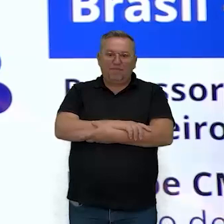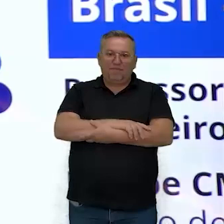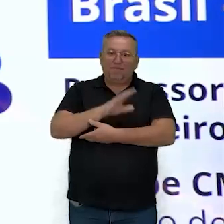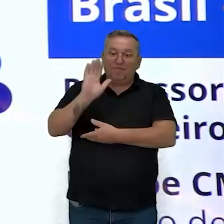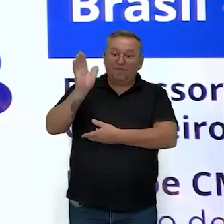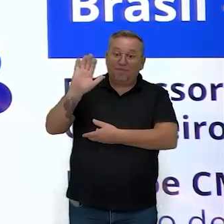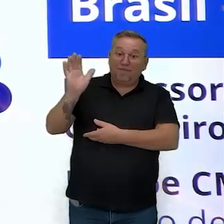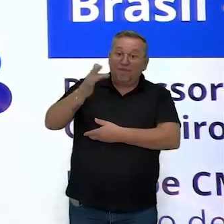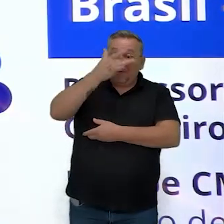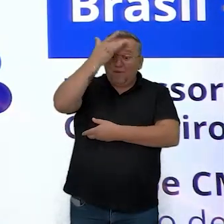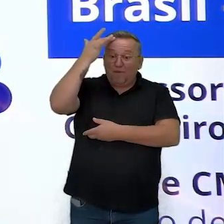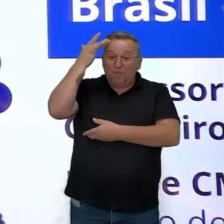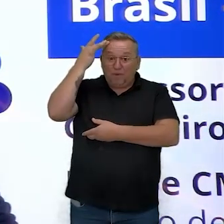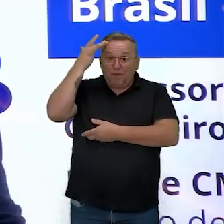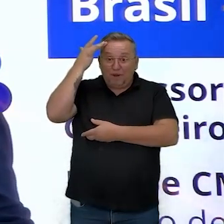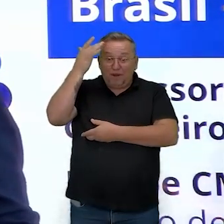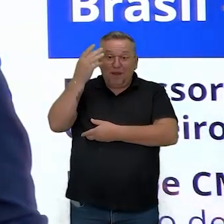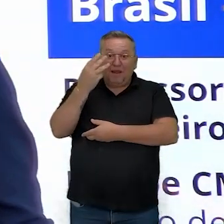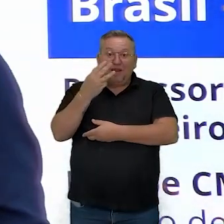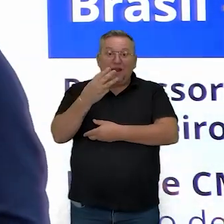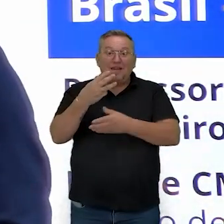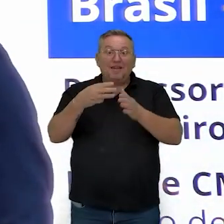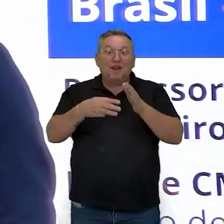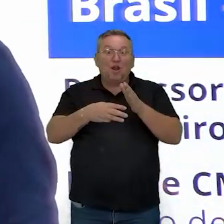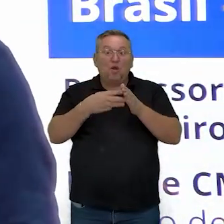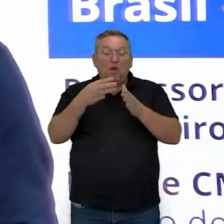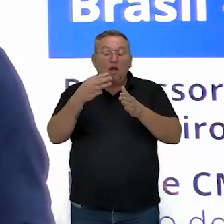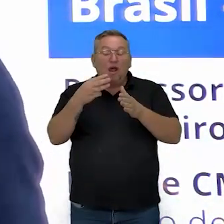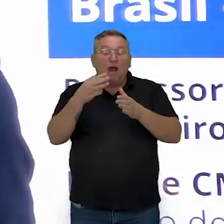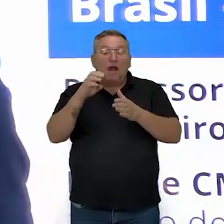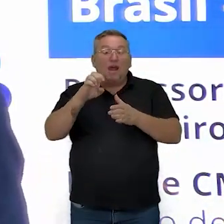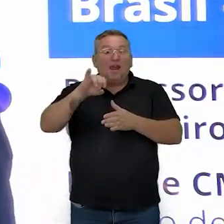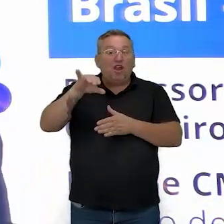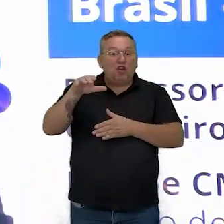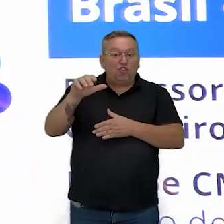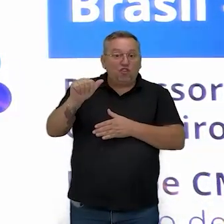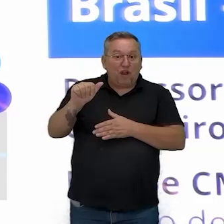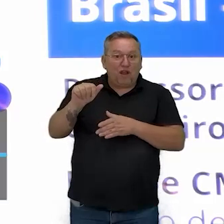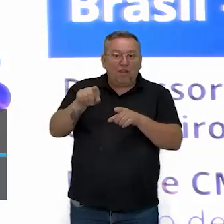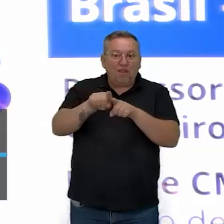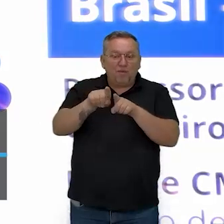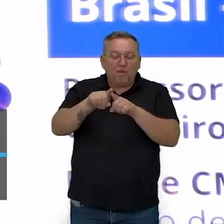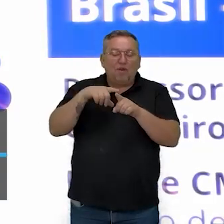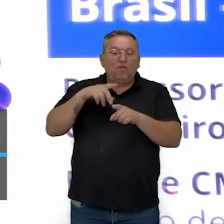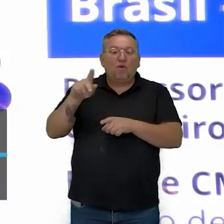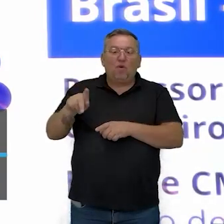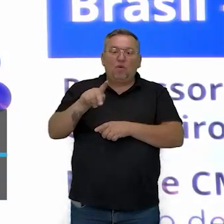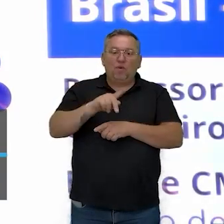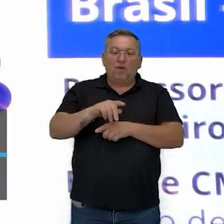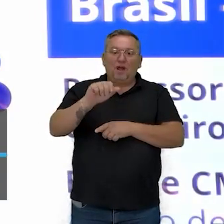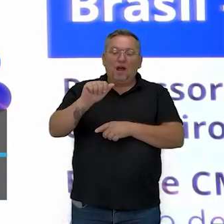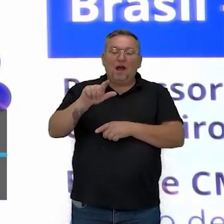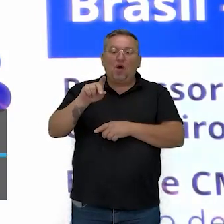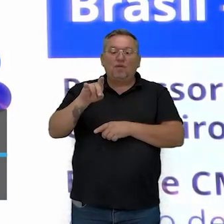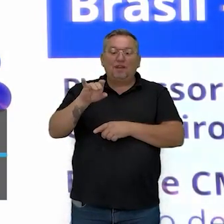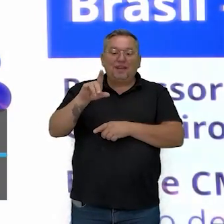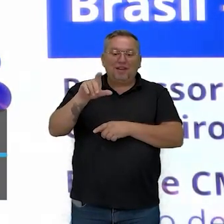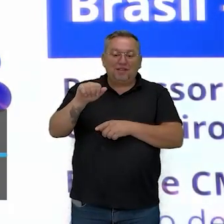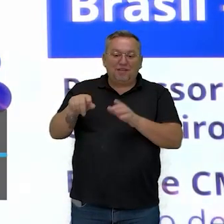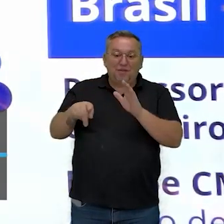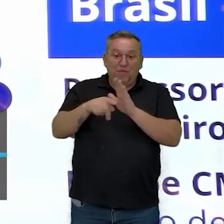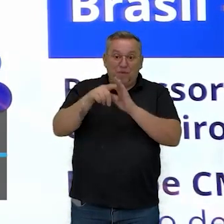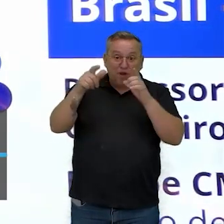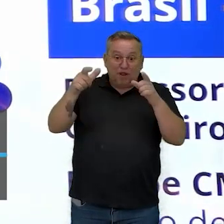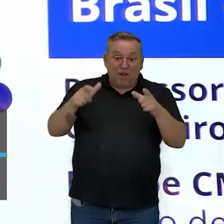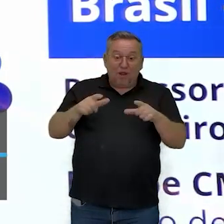Olá, galera do terceiro termo EJA do ensino médio. Eu sou o professor Alcides Guerreiro, aqui na